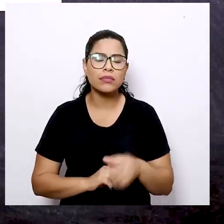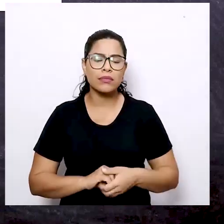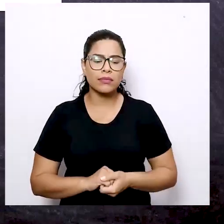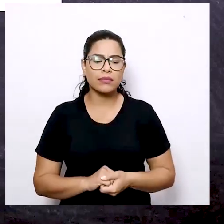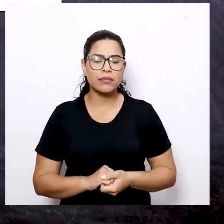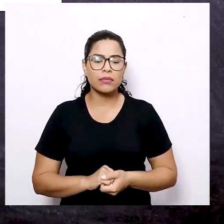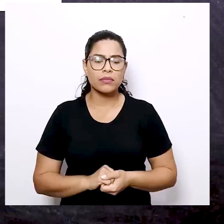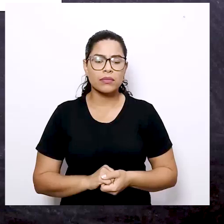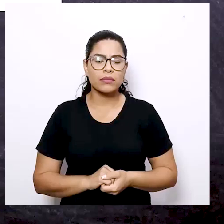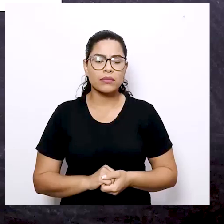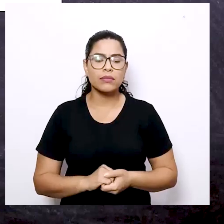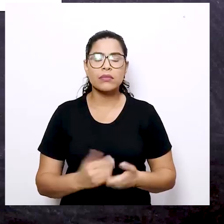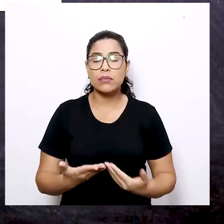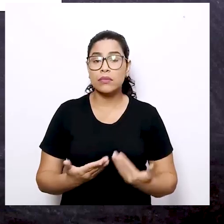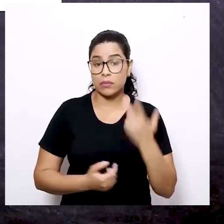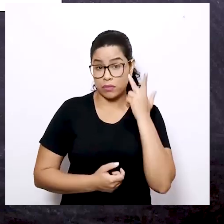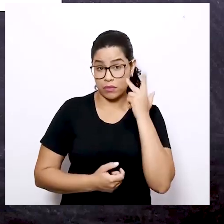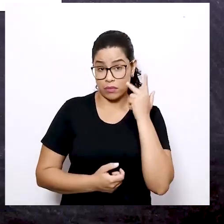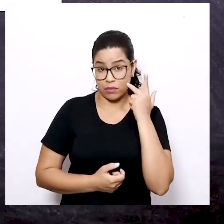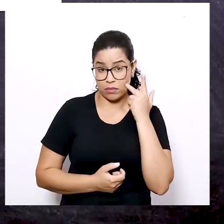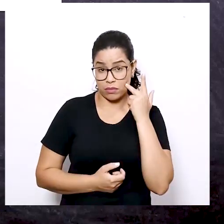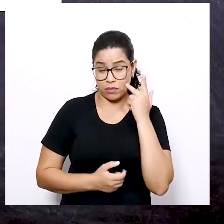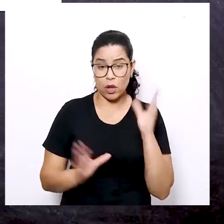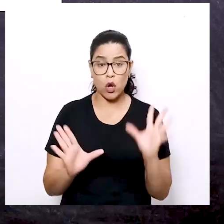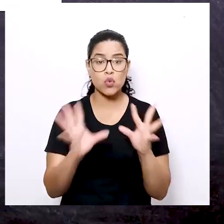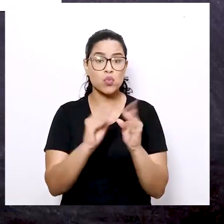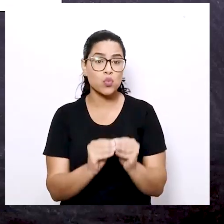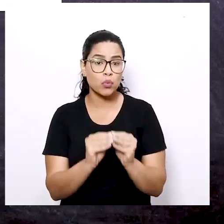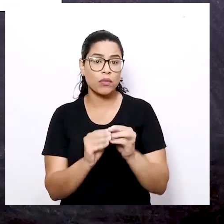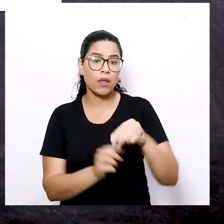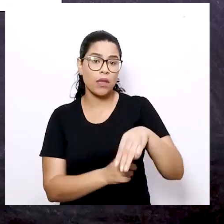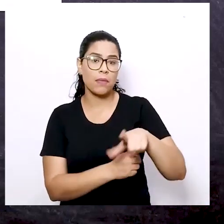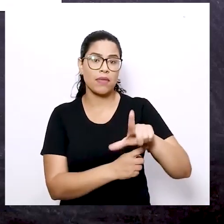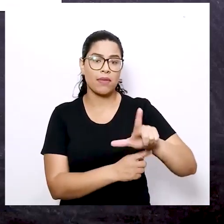símbolo ml, geralmente, ele é escrito desta forma,